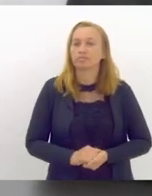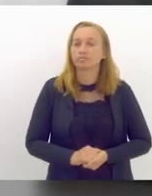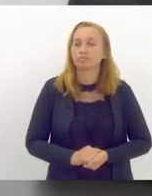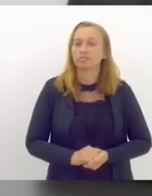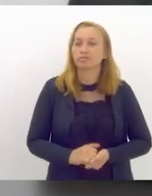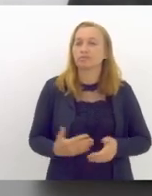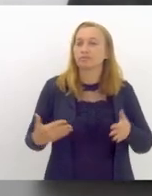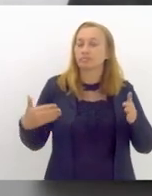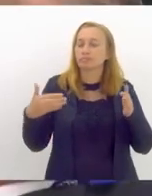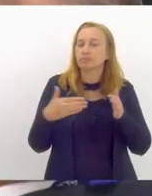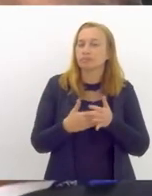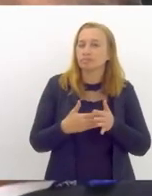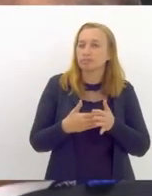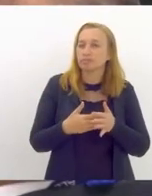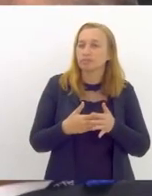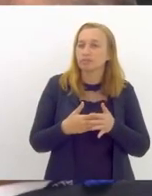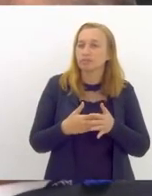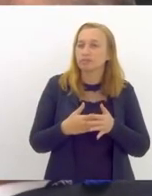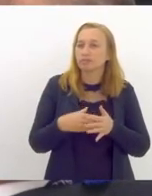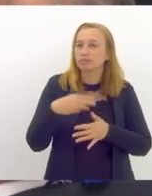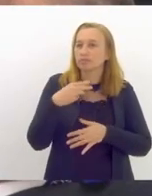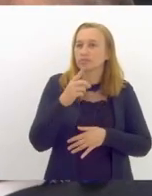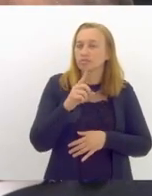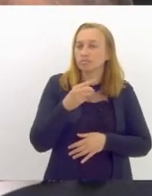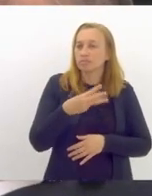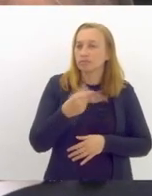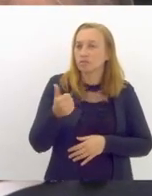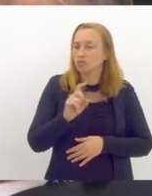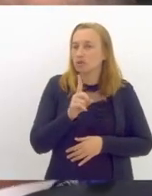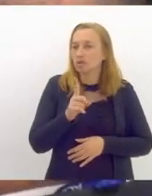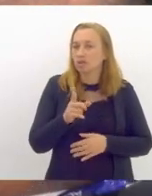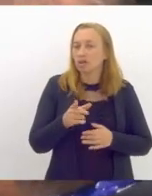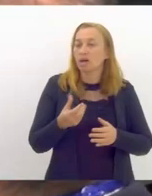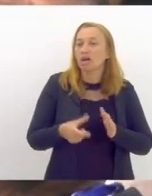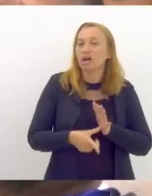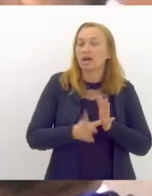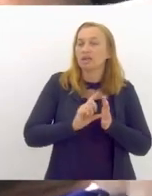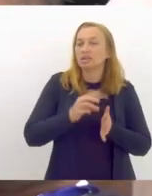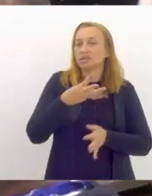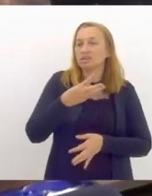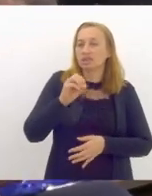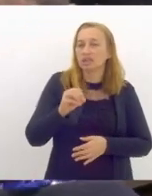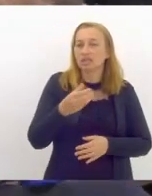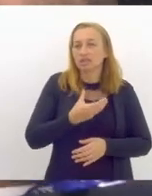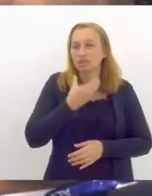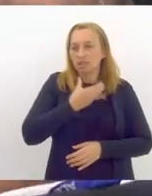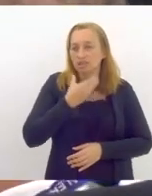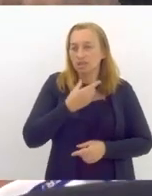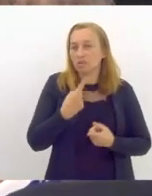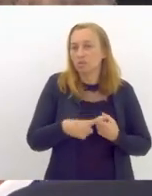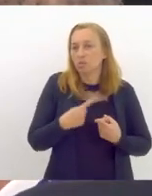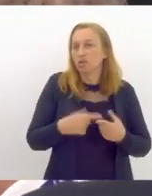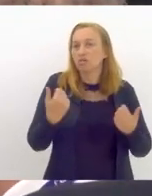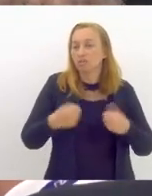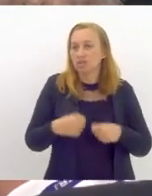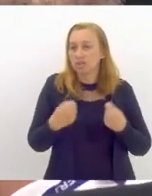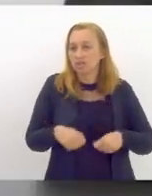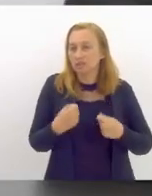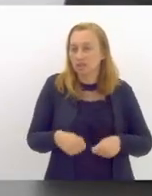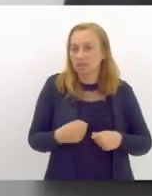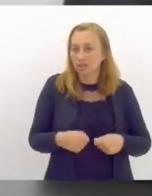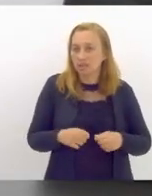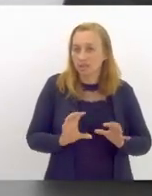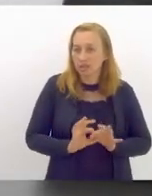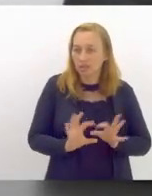até 31 não até antes de 30 de dezembro porque precisará da